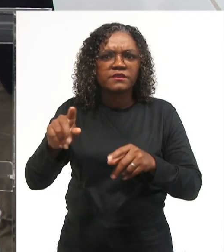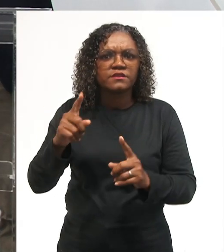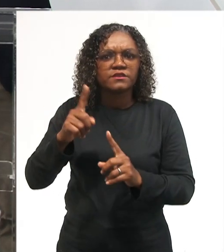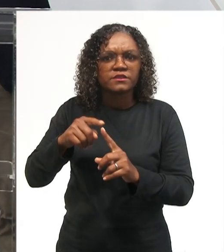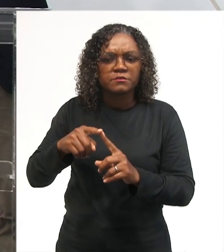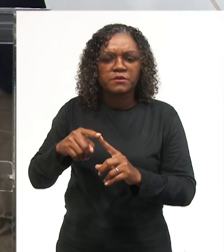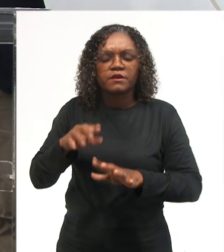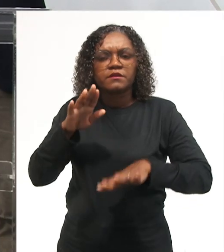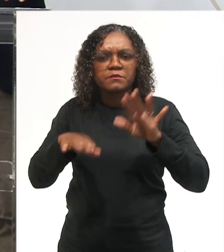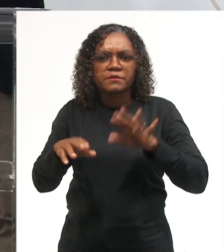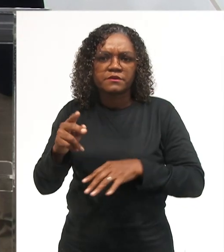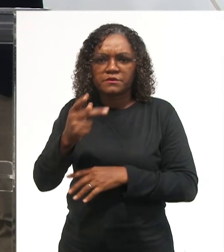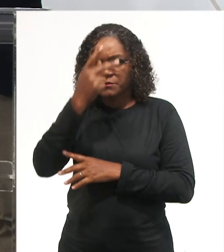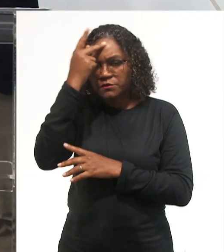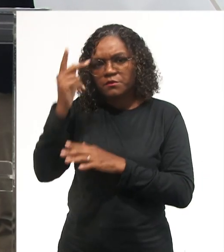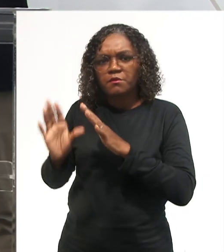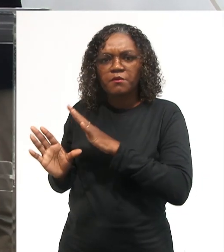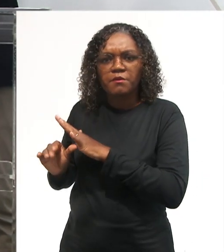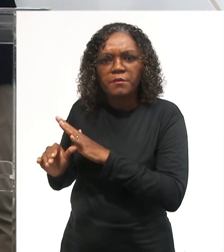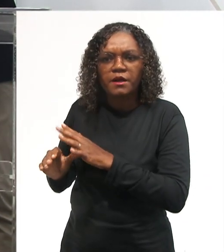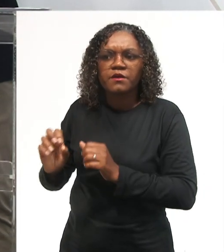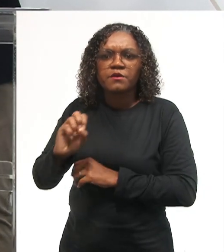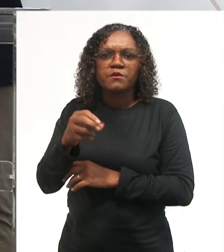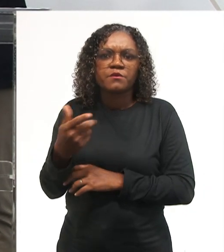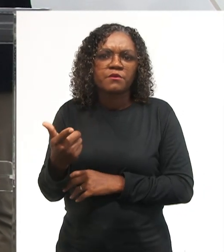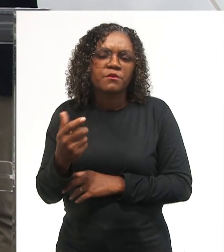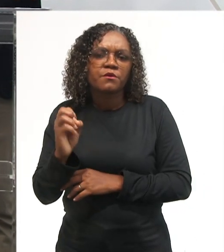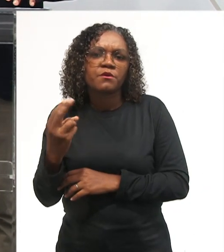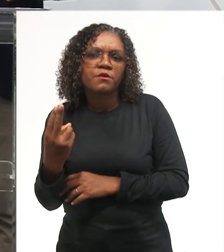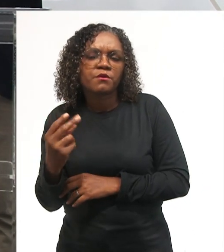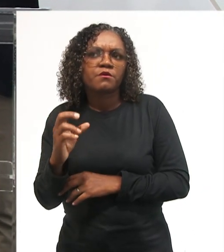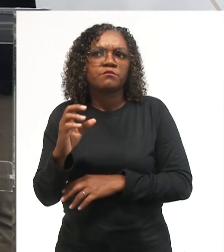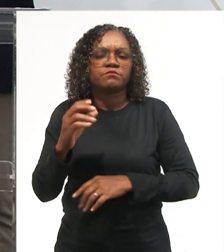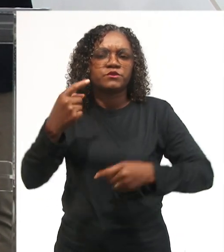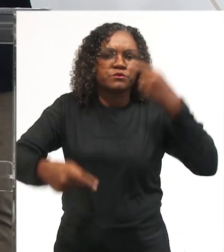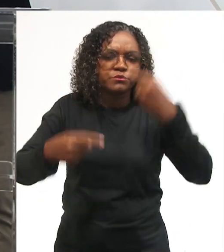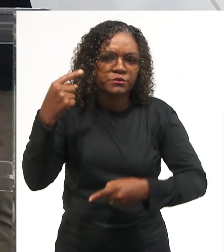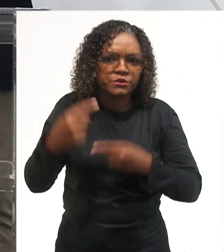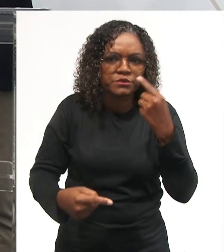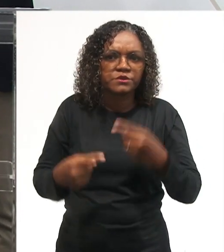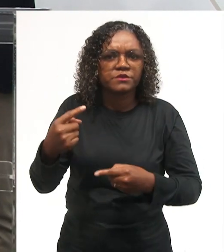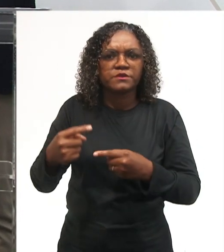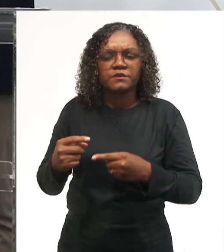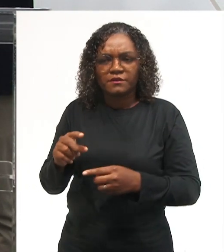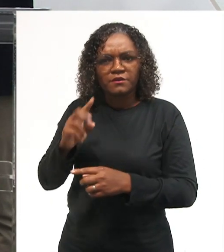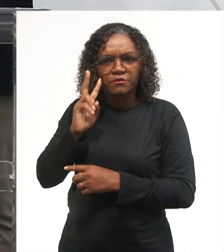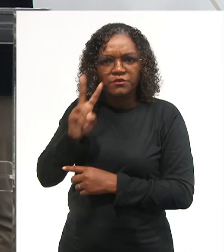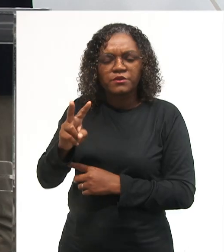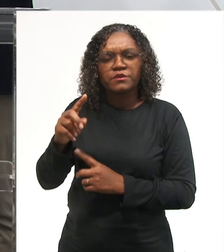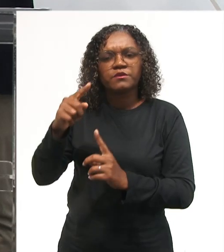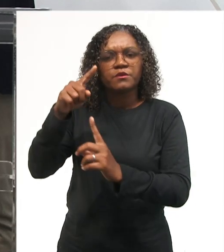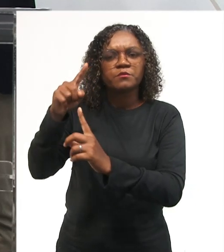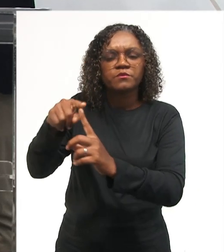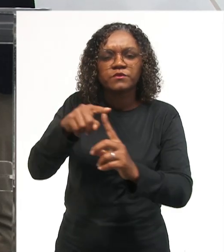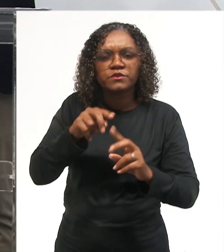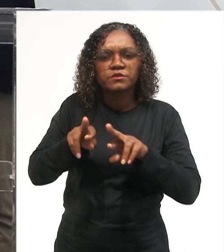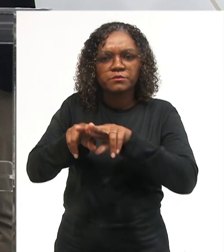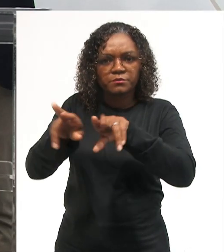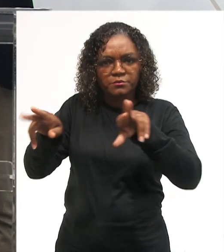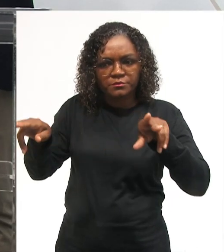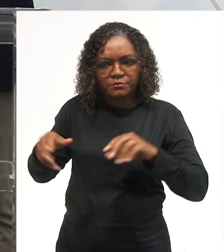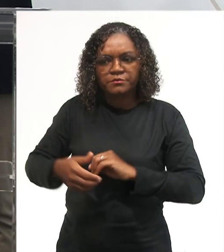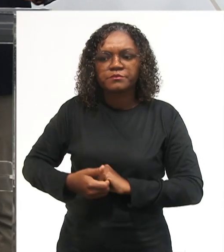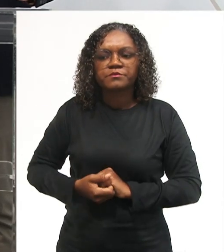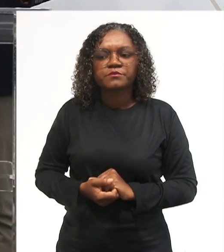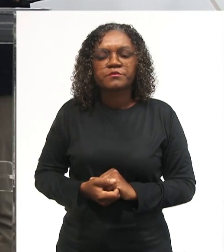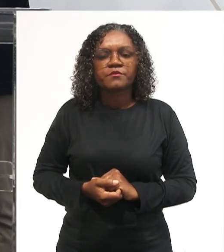roubar as outras. Outras pessoas irão discutir, né? Essas pessoas vão começar a progredir, vão construir